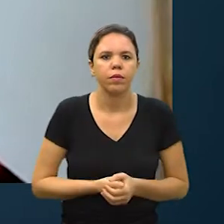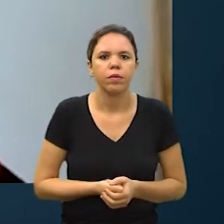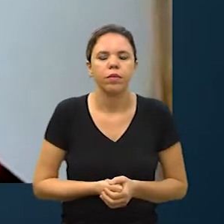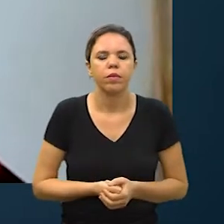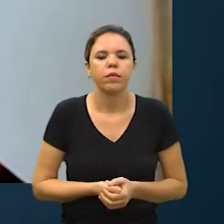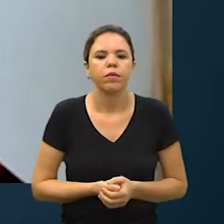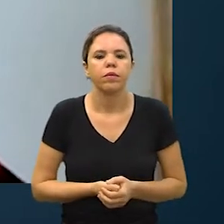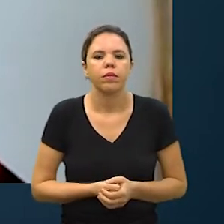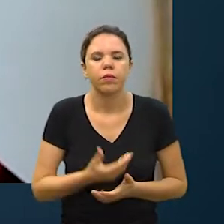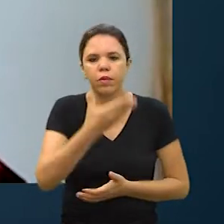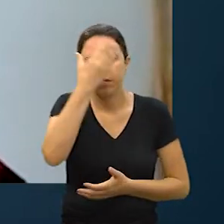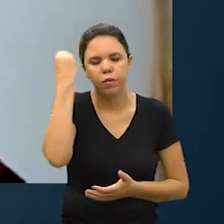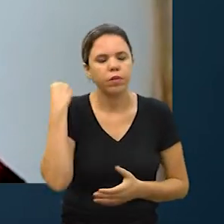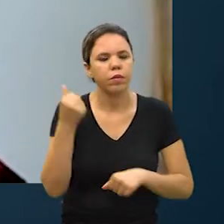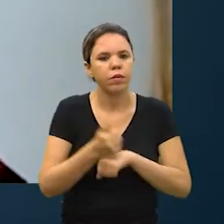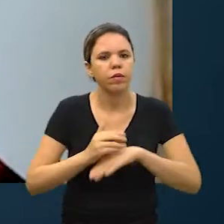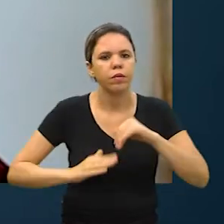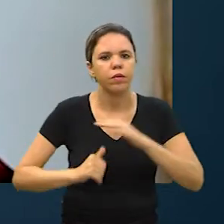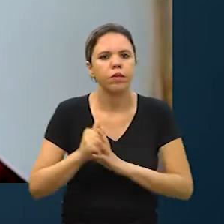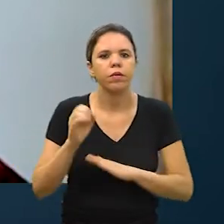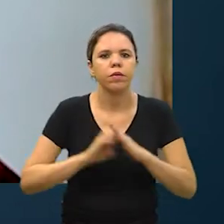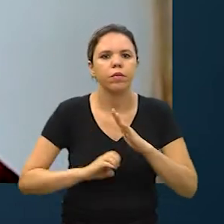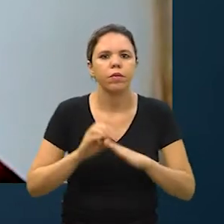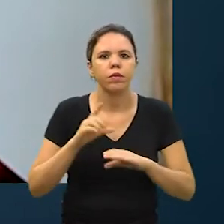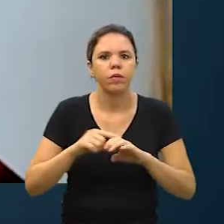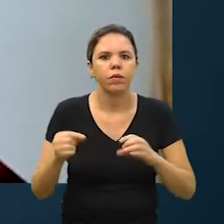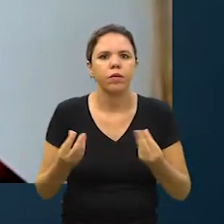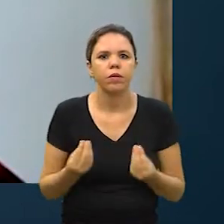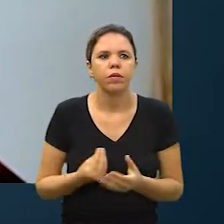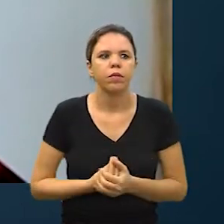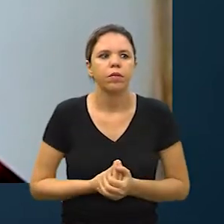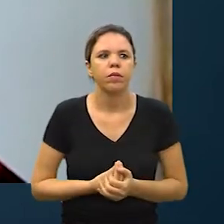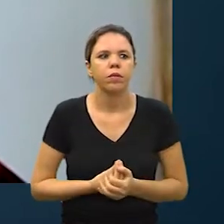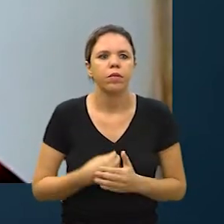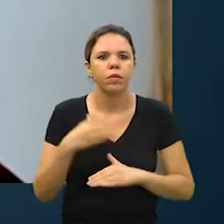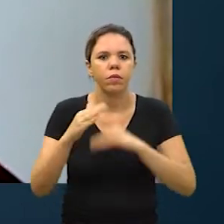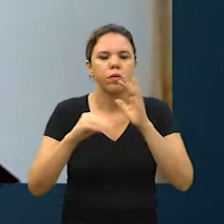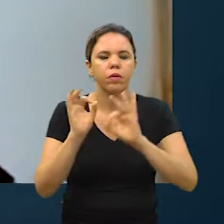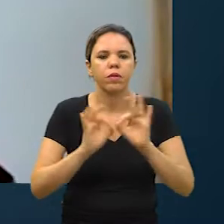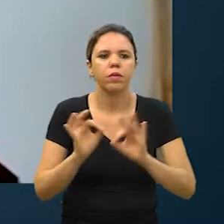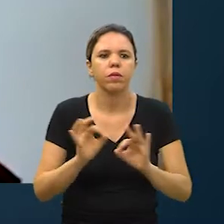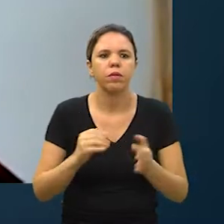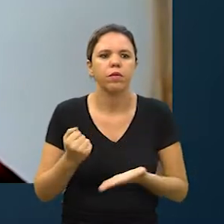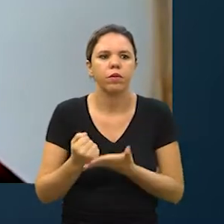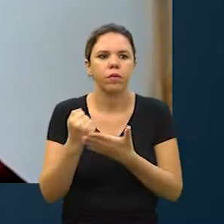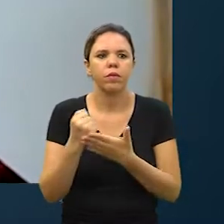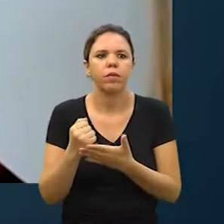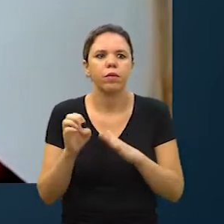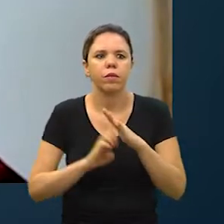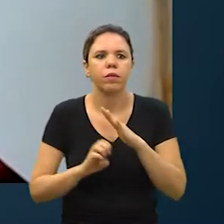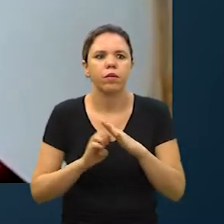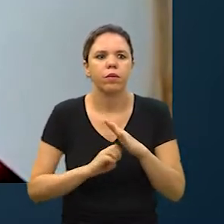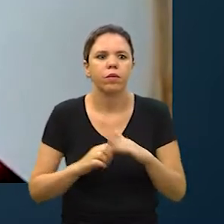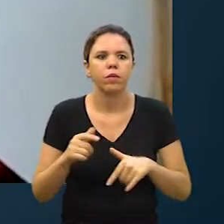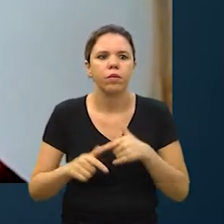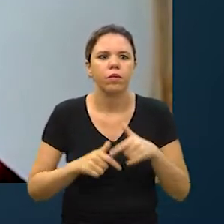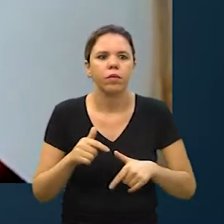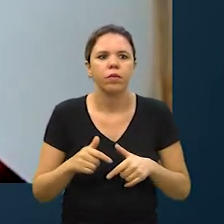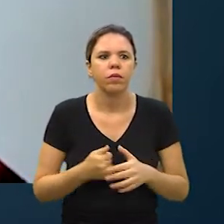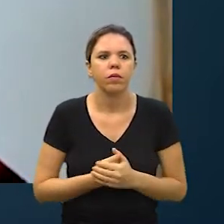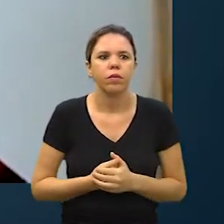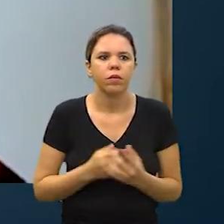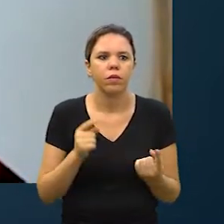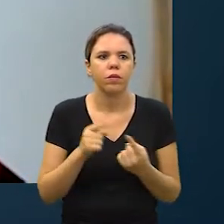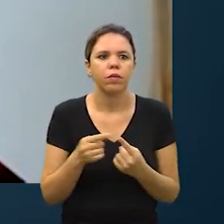né? E esquece que dentro de uma carreira corporativa você pode empreender muito, você pode construir e ajudar aquela empresa que você